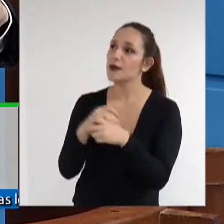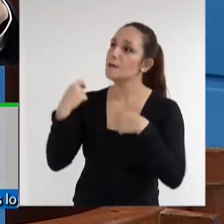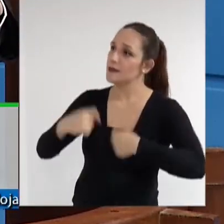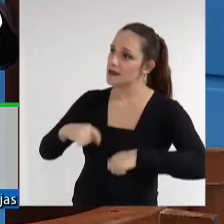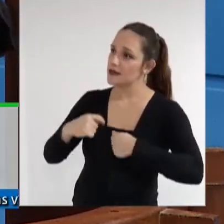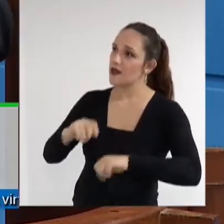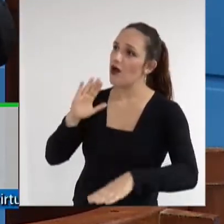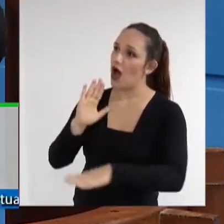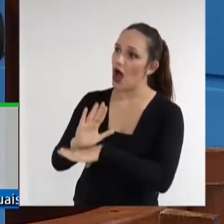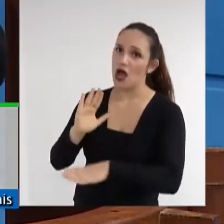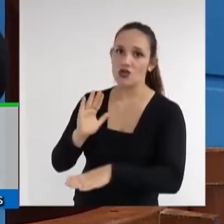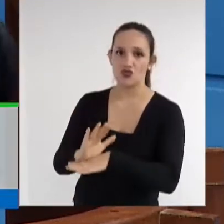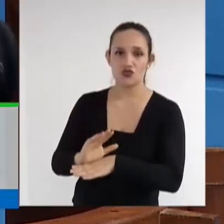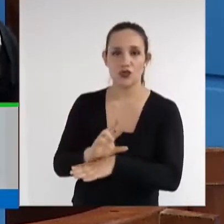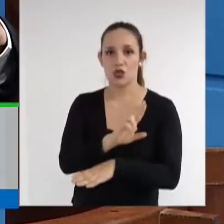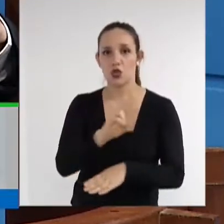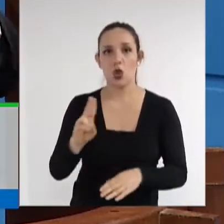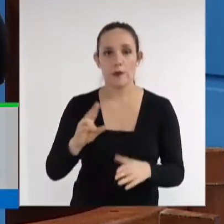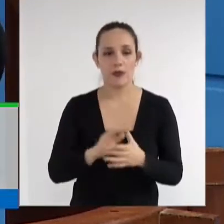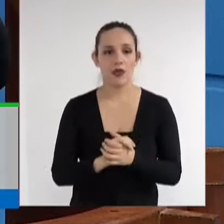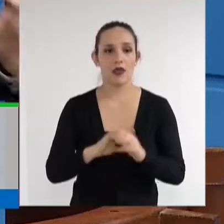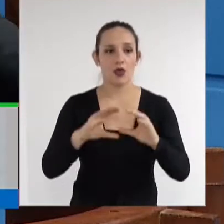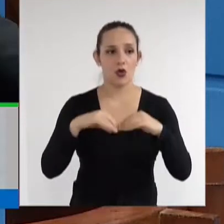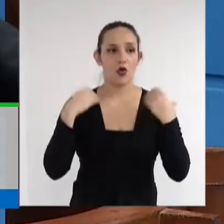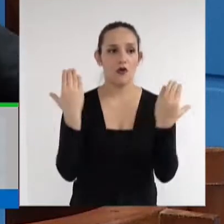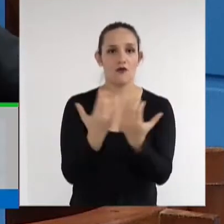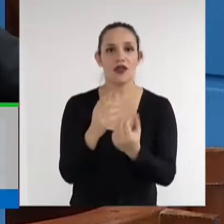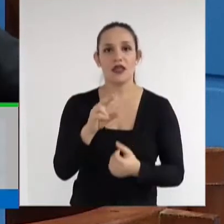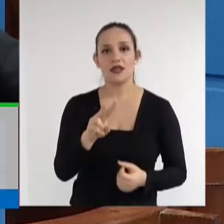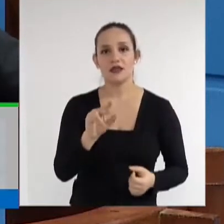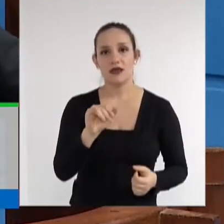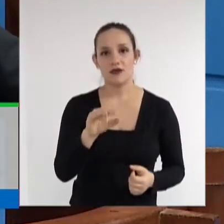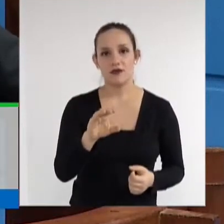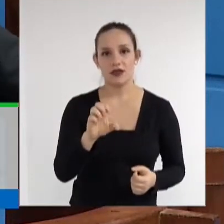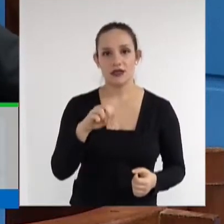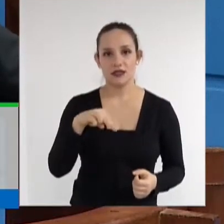pela Conferência Vicentina, os vicentinos,